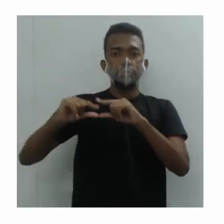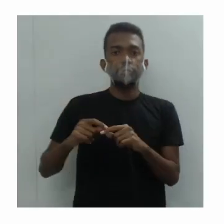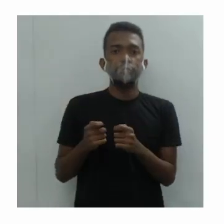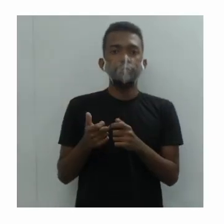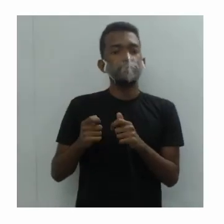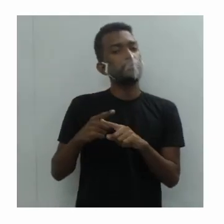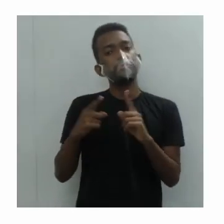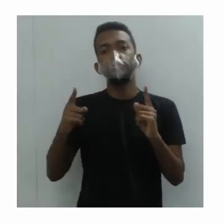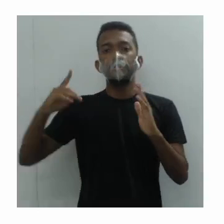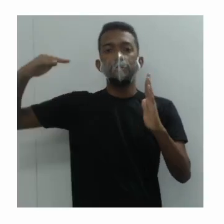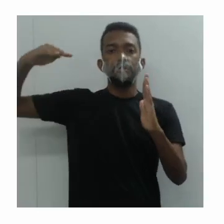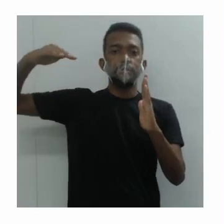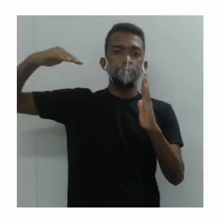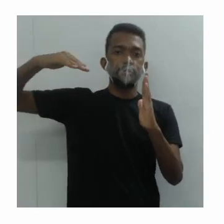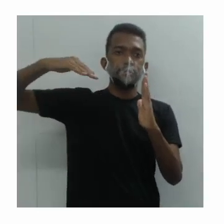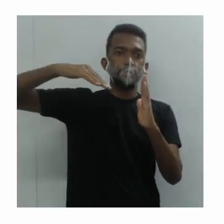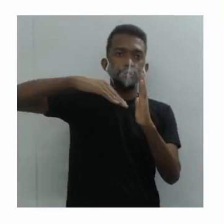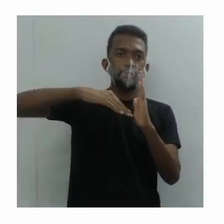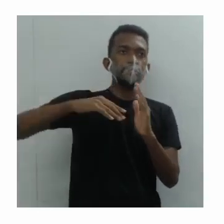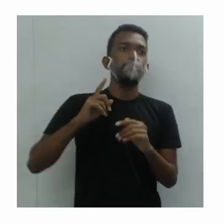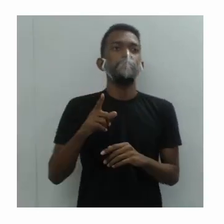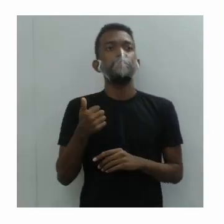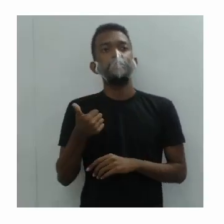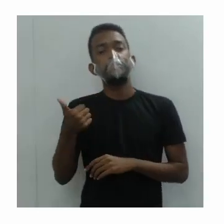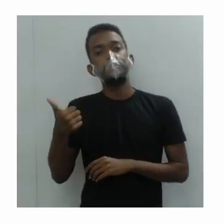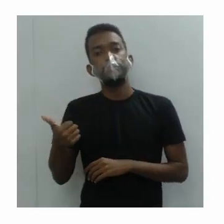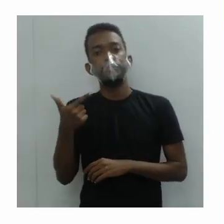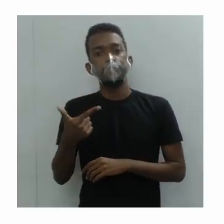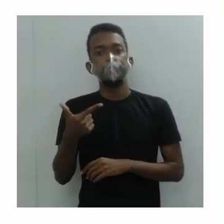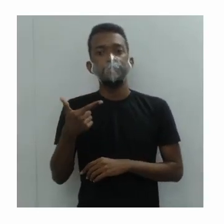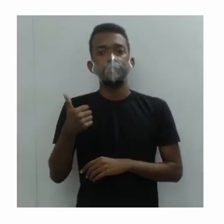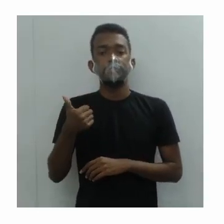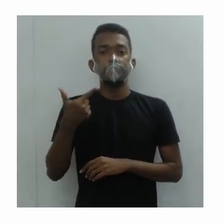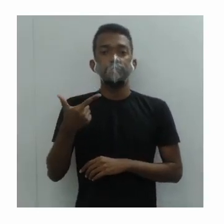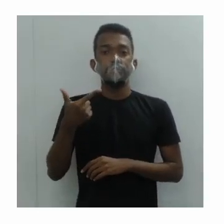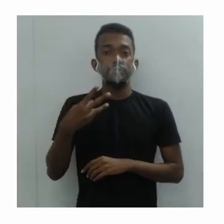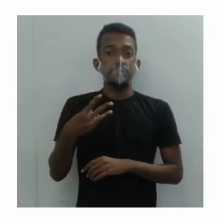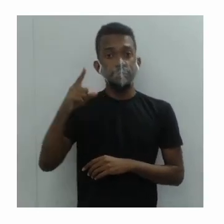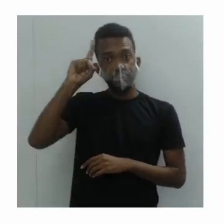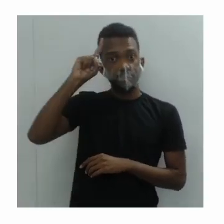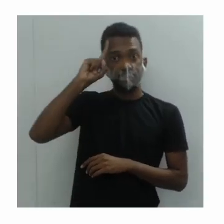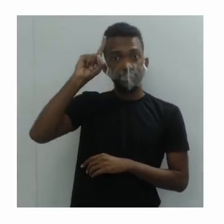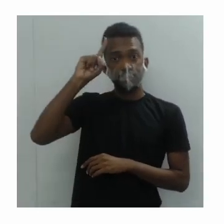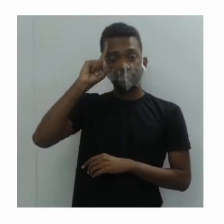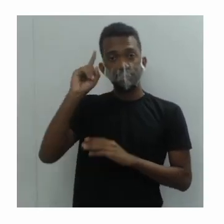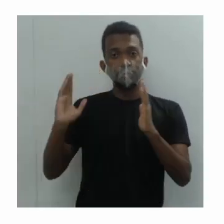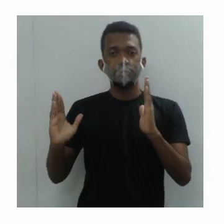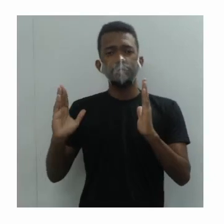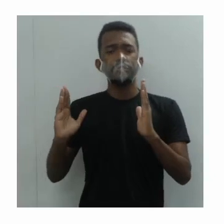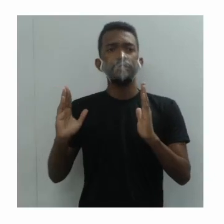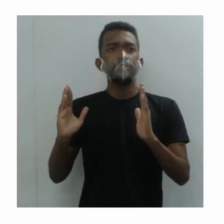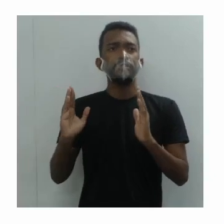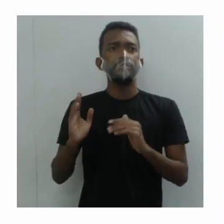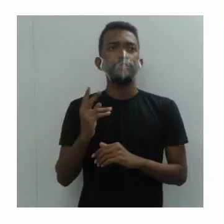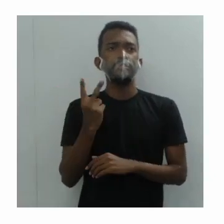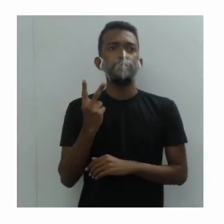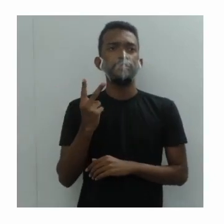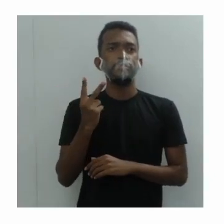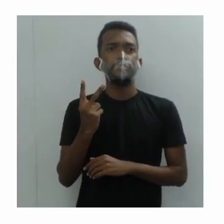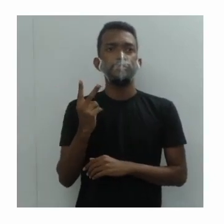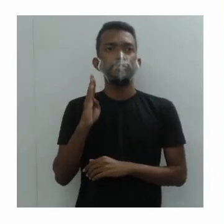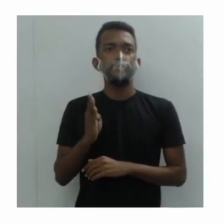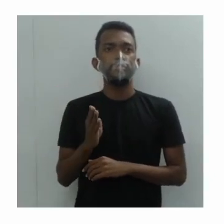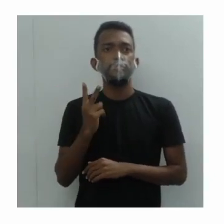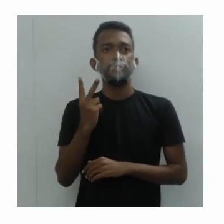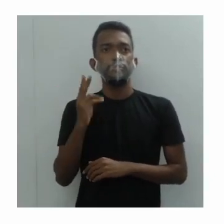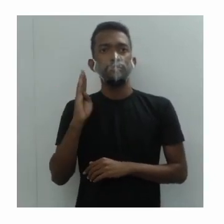que diminui. O que ali levou 123 dias, se a gente for olhar de 2 milhões para 4 bilhões, a